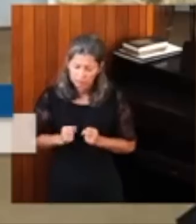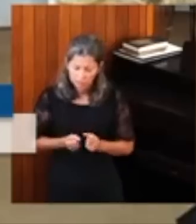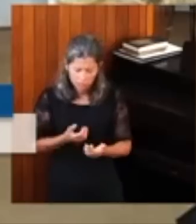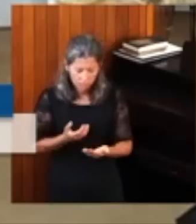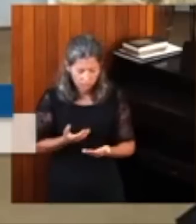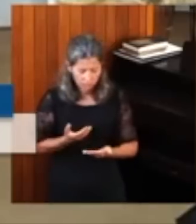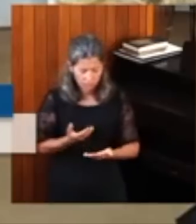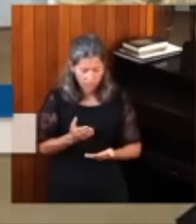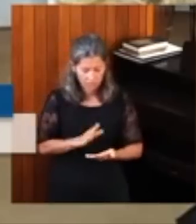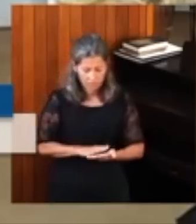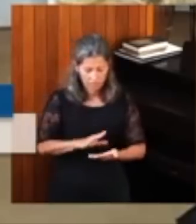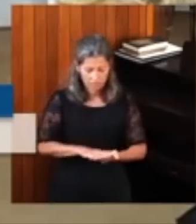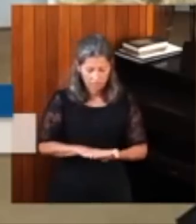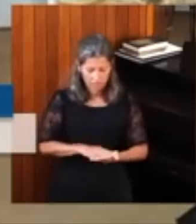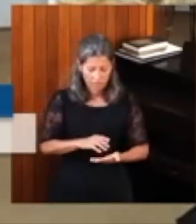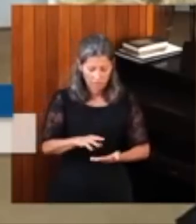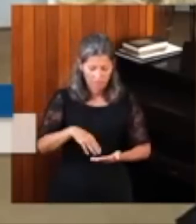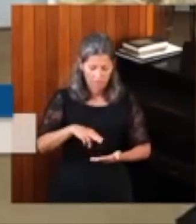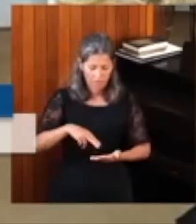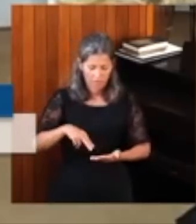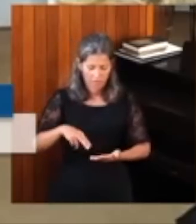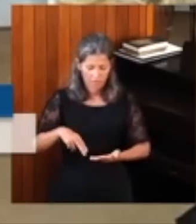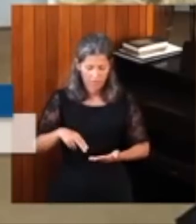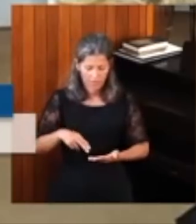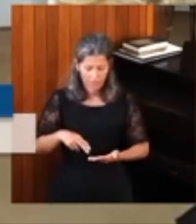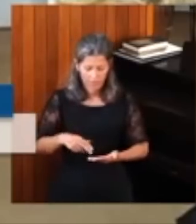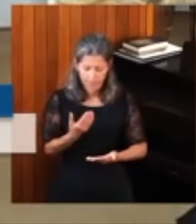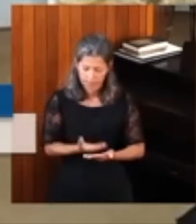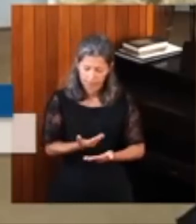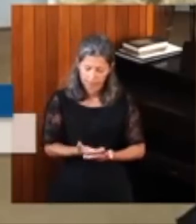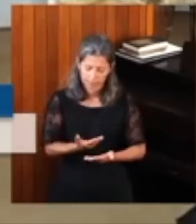Deus, porque ela é transformadora, ela é maravilhosa.